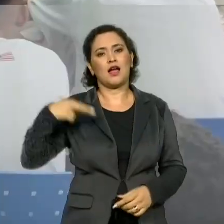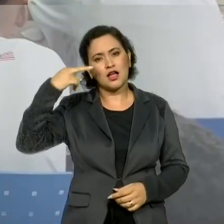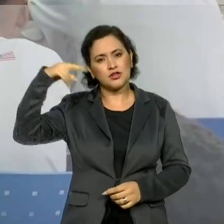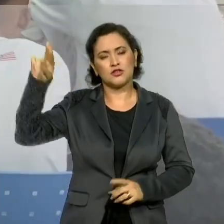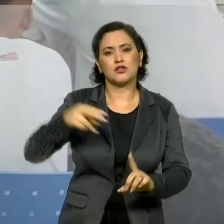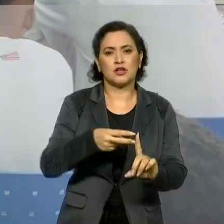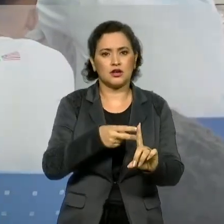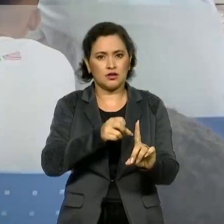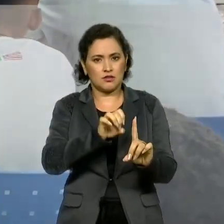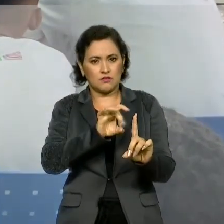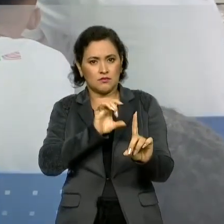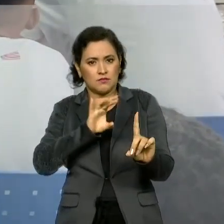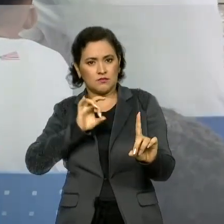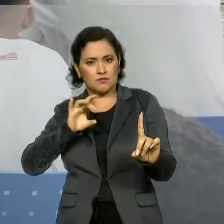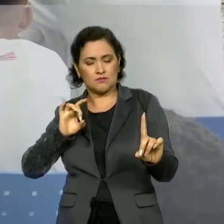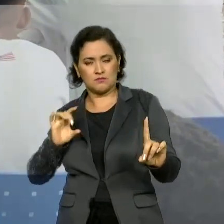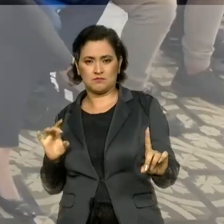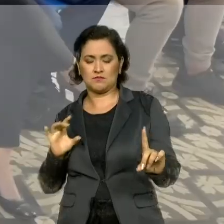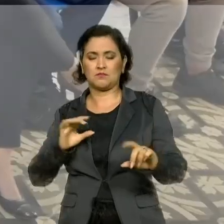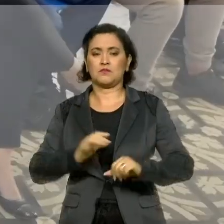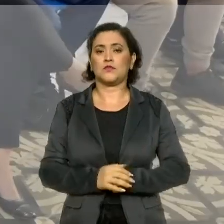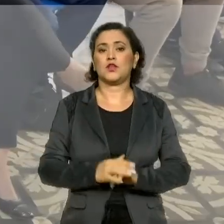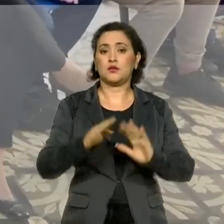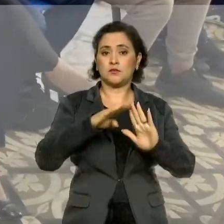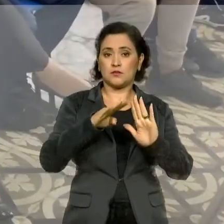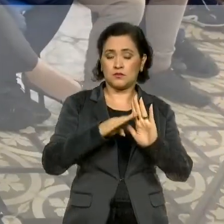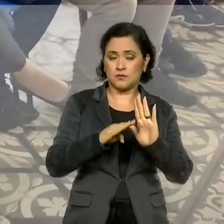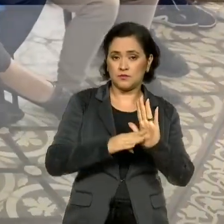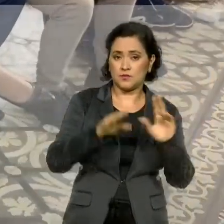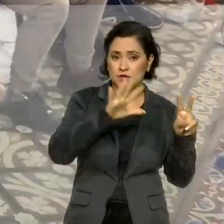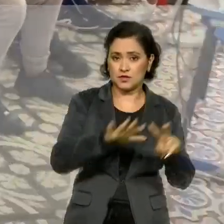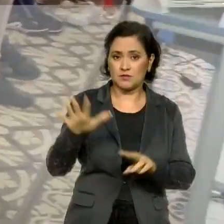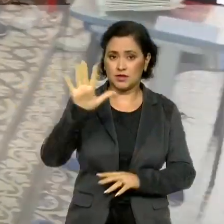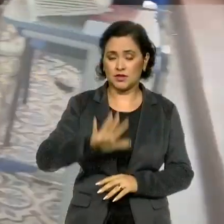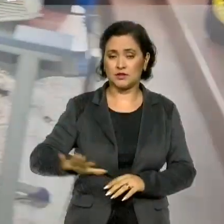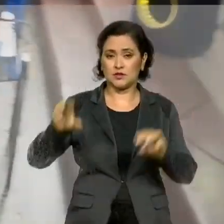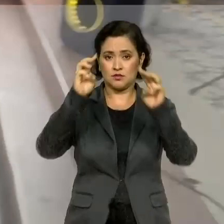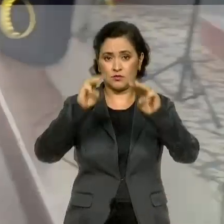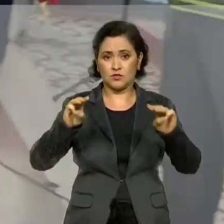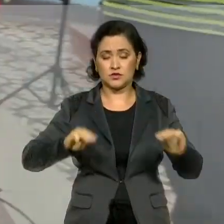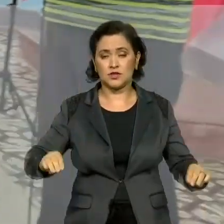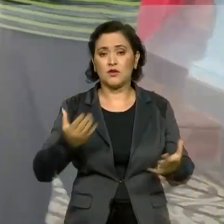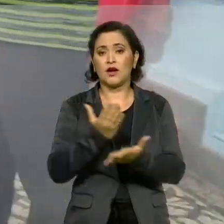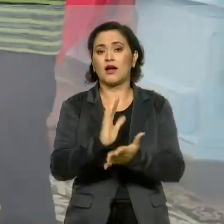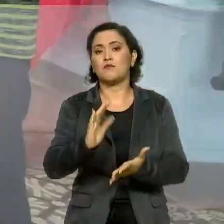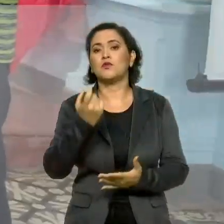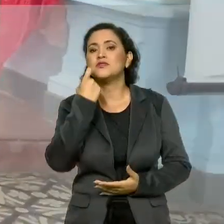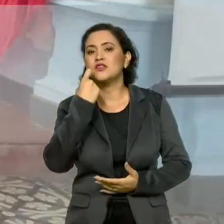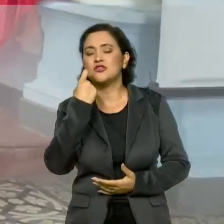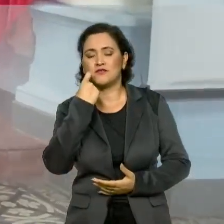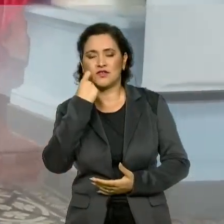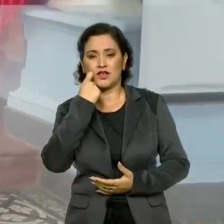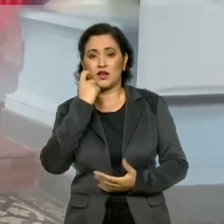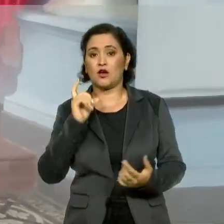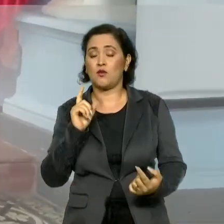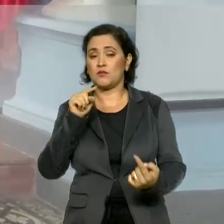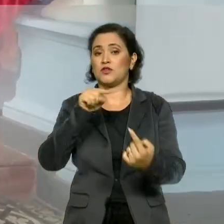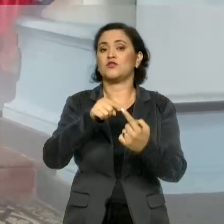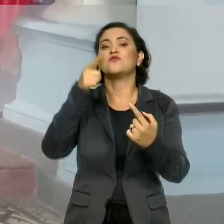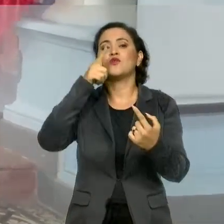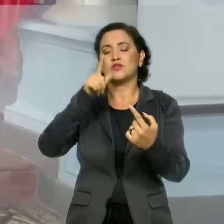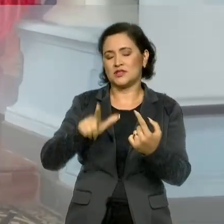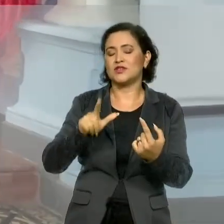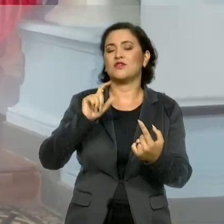entendem a programação da Semana Nacional de museus foi até esta sexta-feira e cumpriu seu objetivo oferecer a todos a